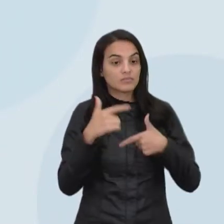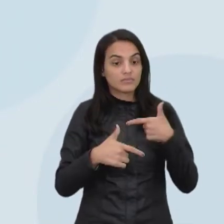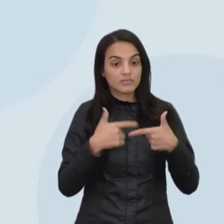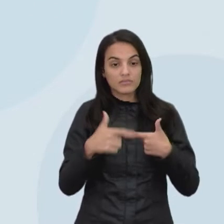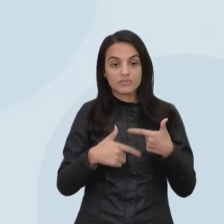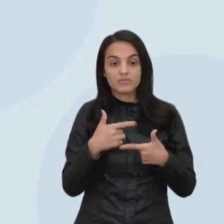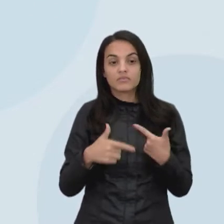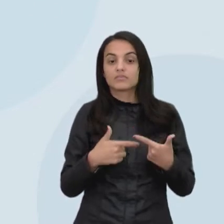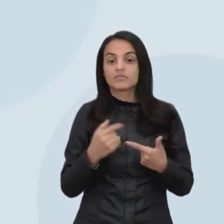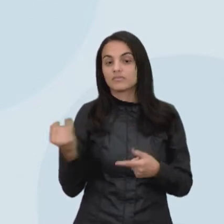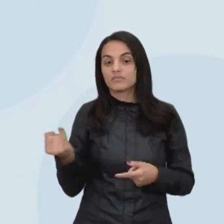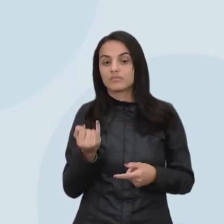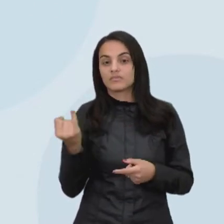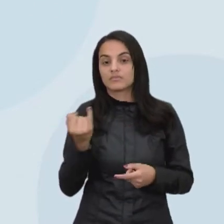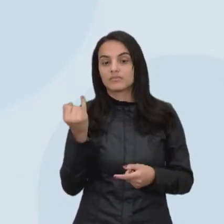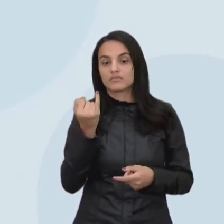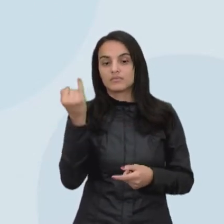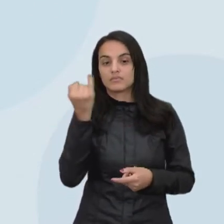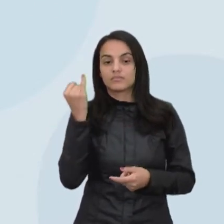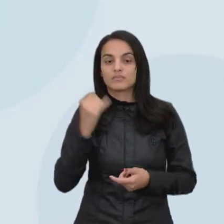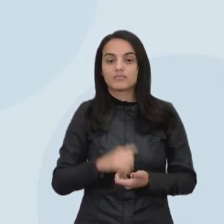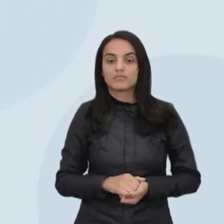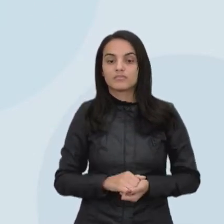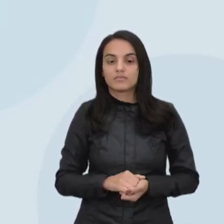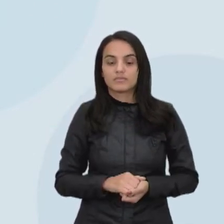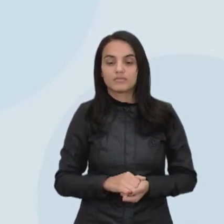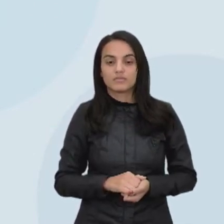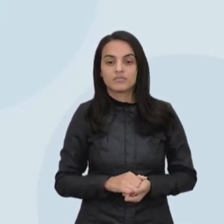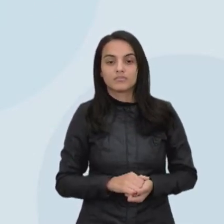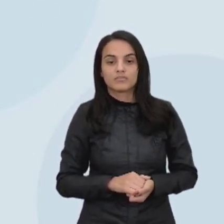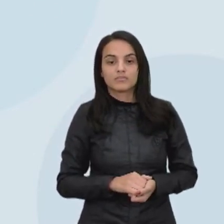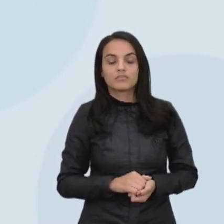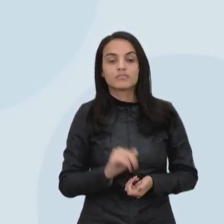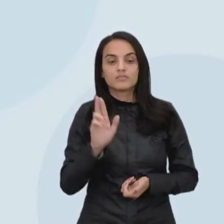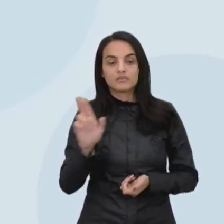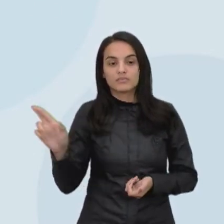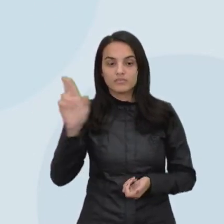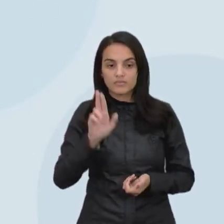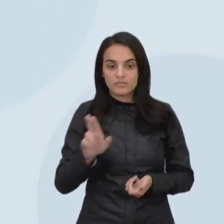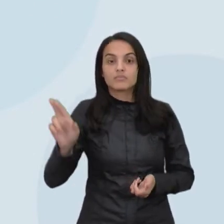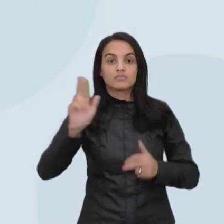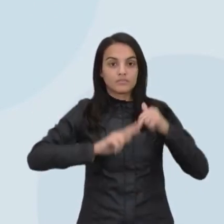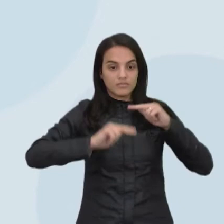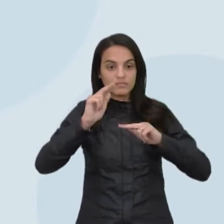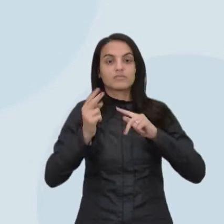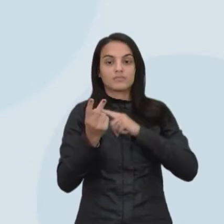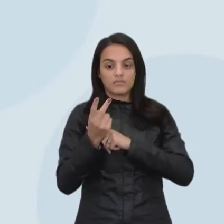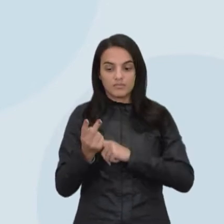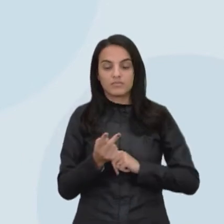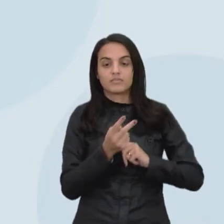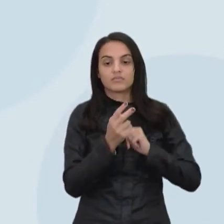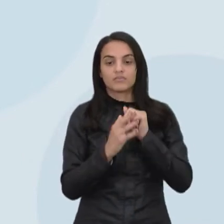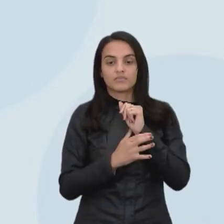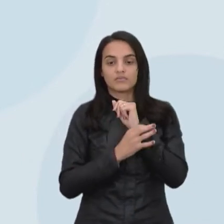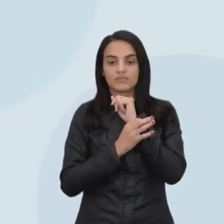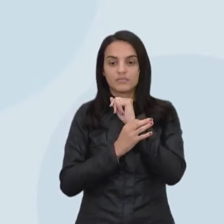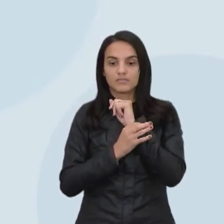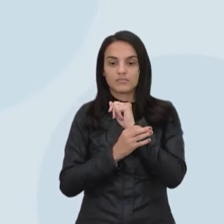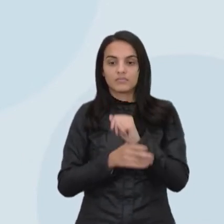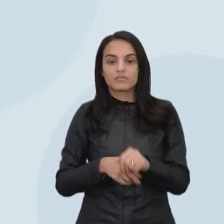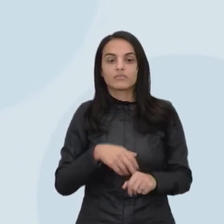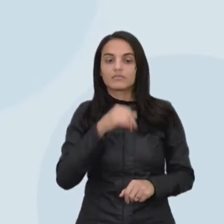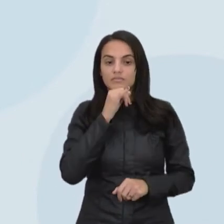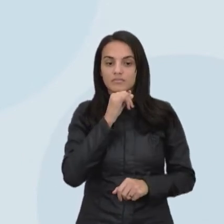trabalhadores, né, isso é super importante para os trabalhadores. A utilização aí, olha, de equipamentos de segurança para que eles então não